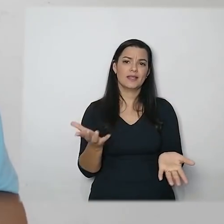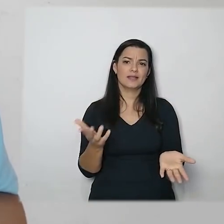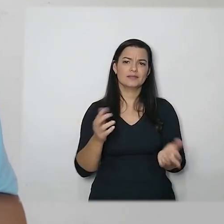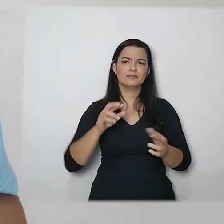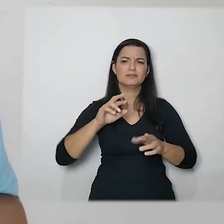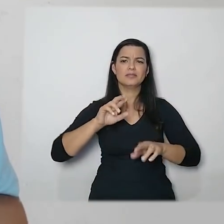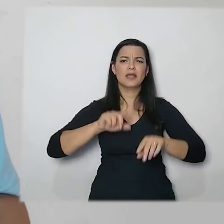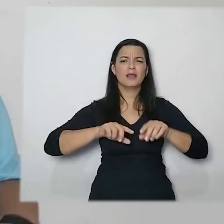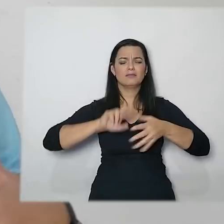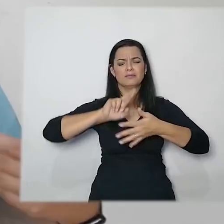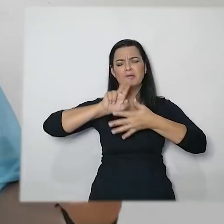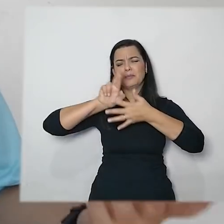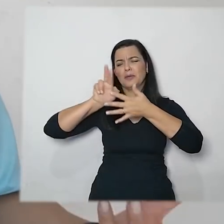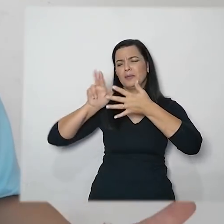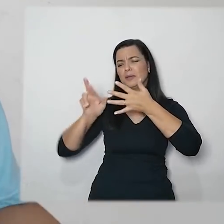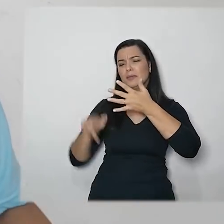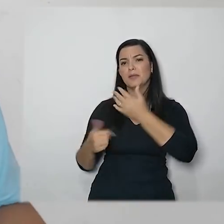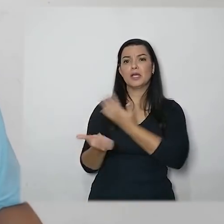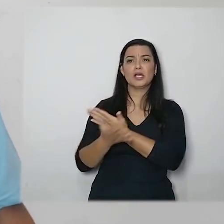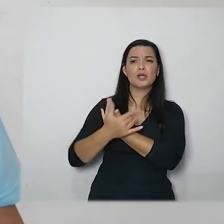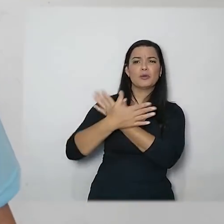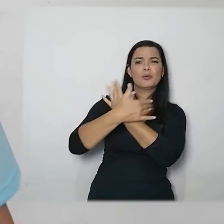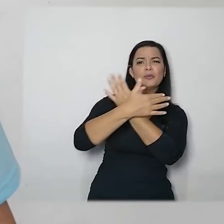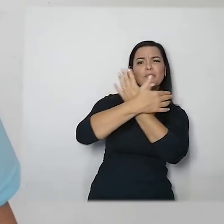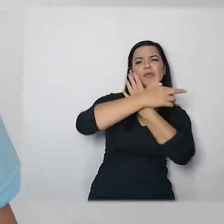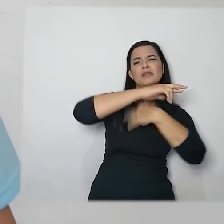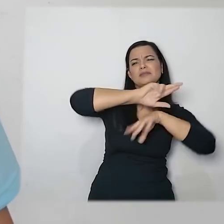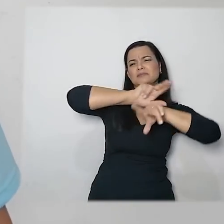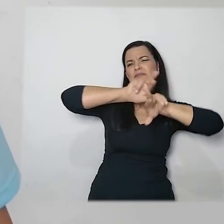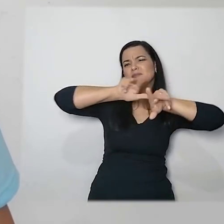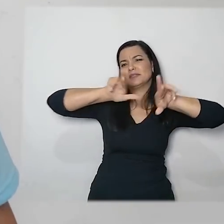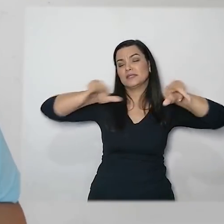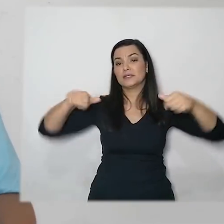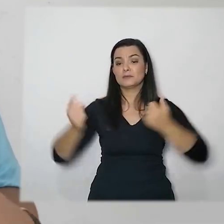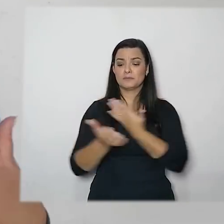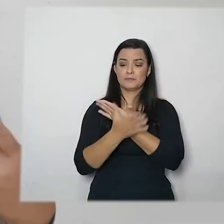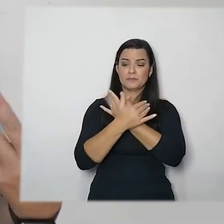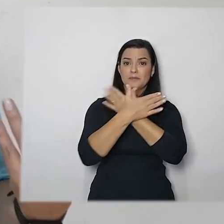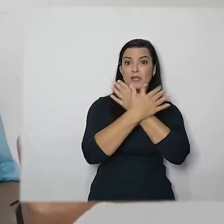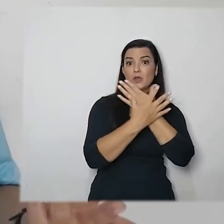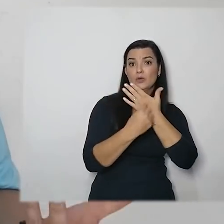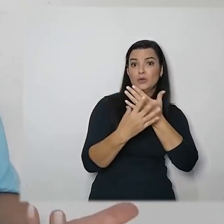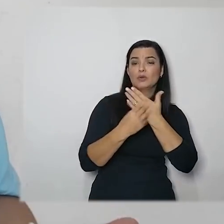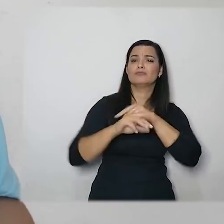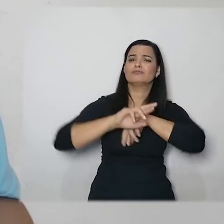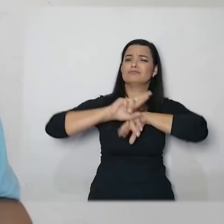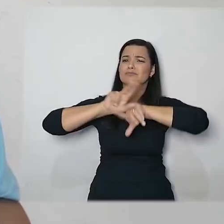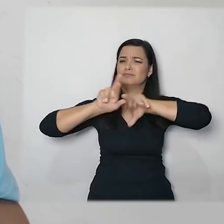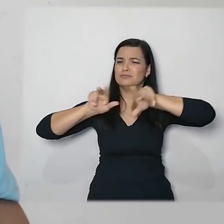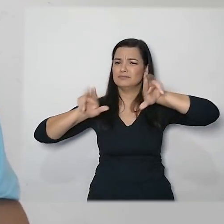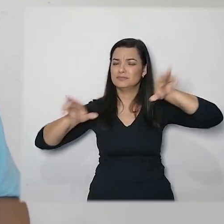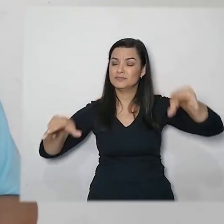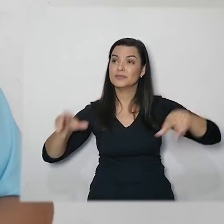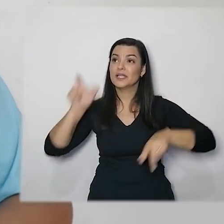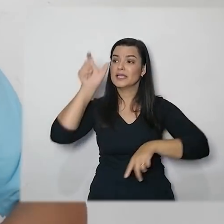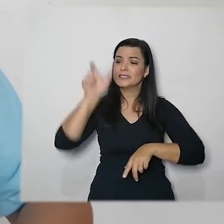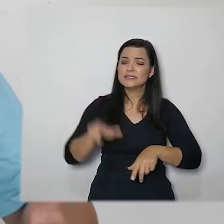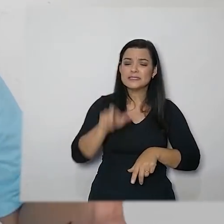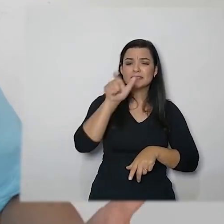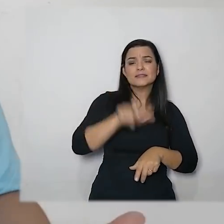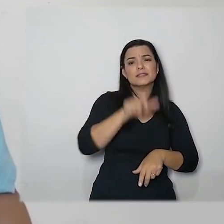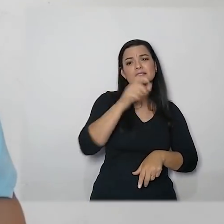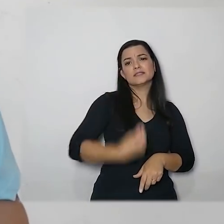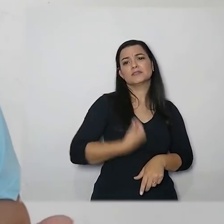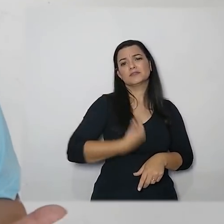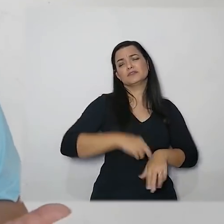muita diversidade. Sejam borboletas, sejam mariposas, sejam outros seres vivos,